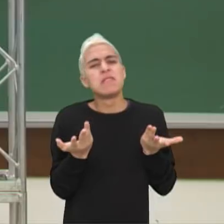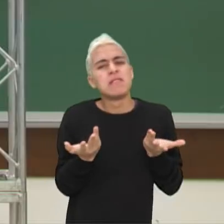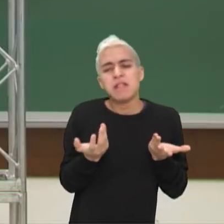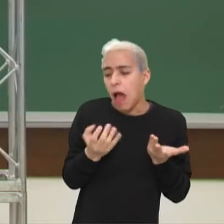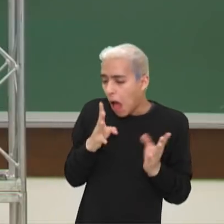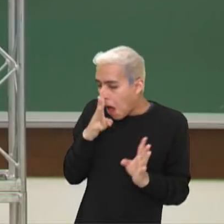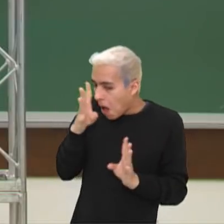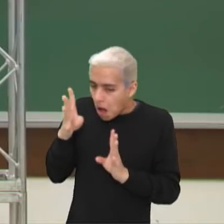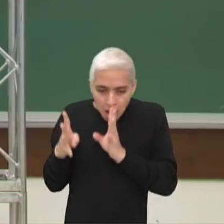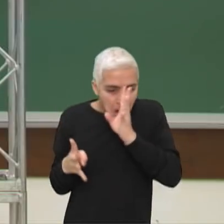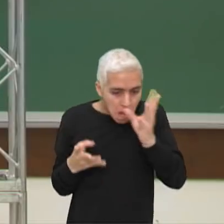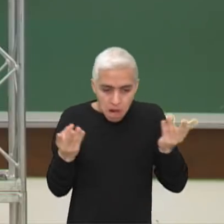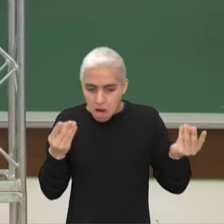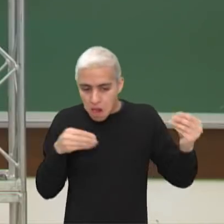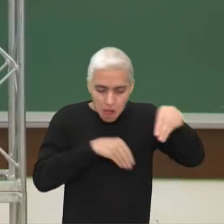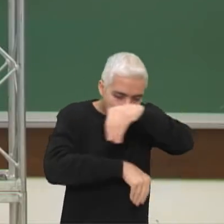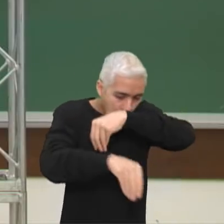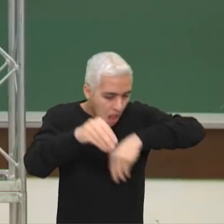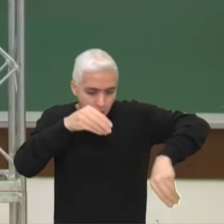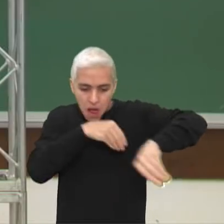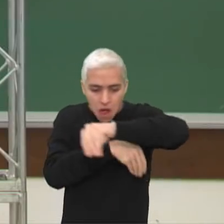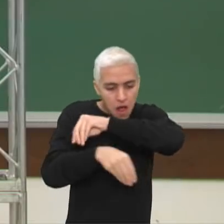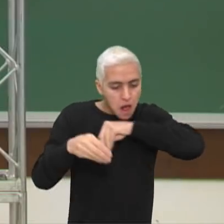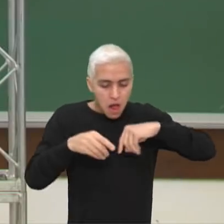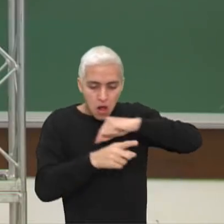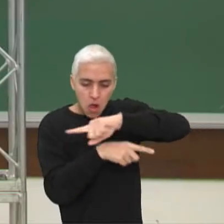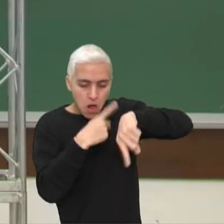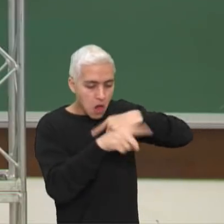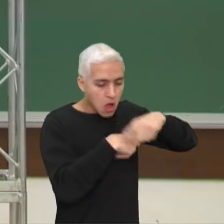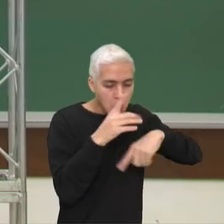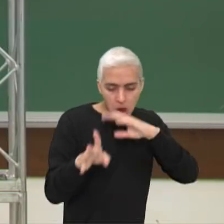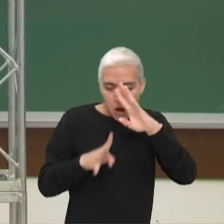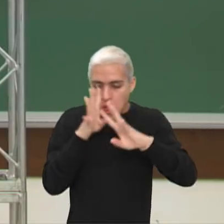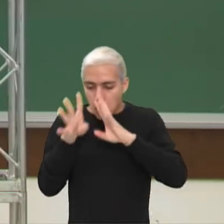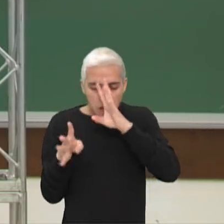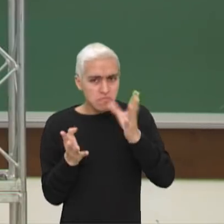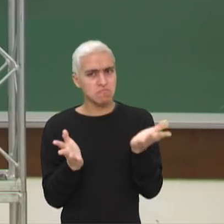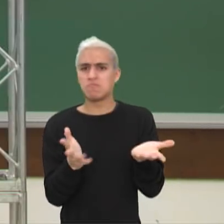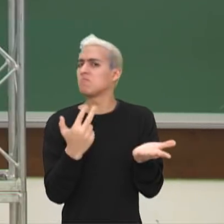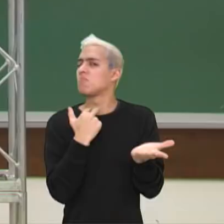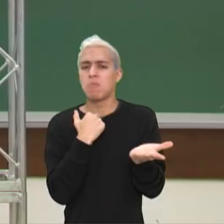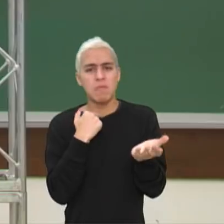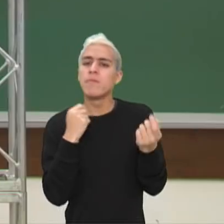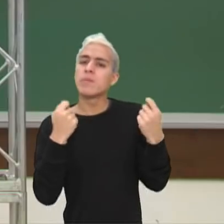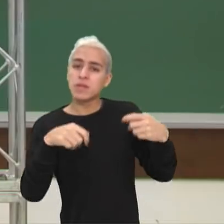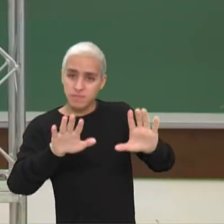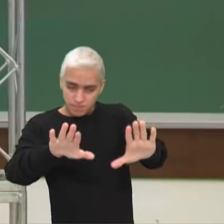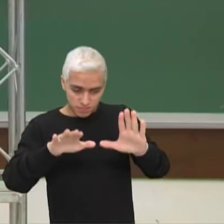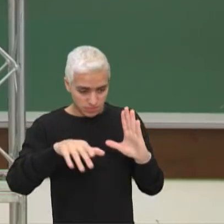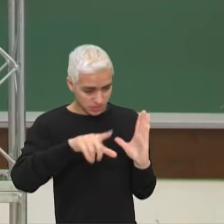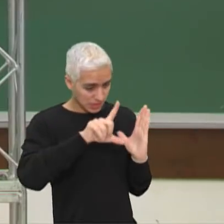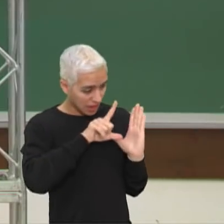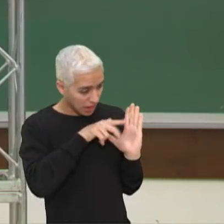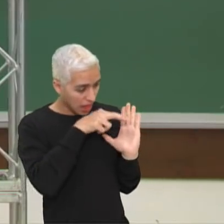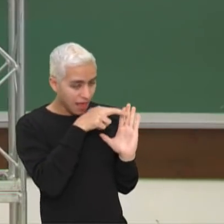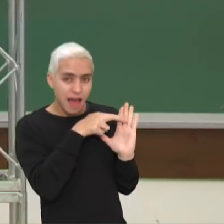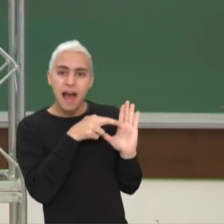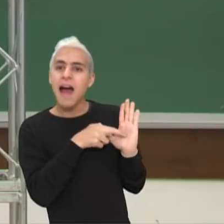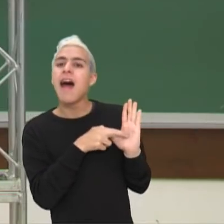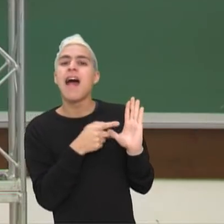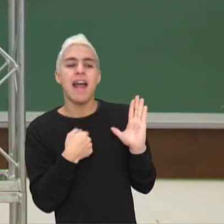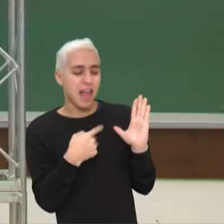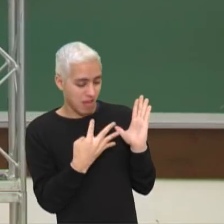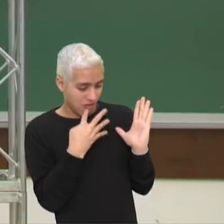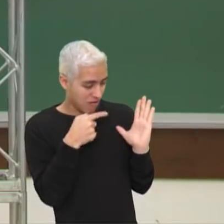fazer ou inventar ou praticar um jogo sem ter uma regra. Então, essa regra, ela precisa ser, eu